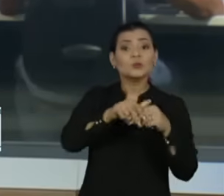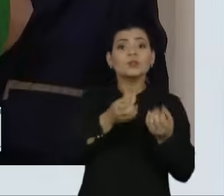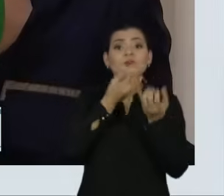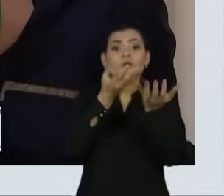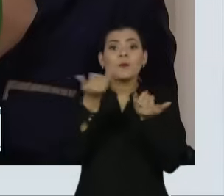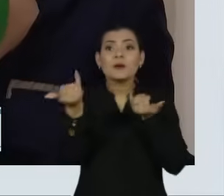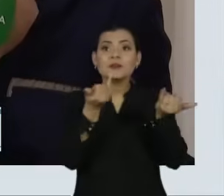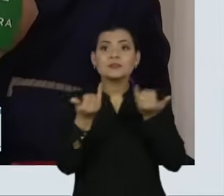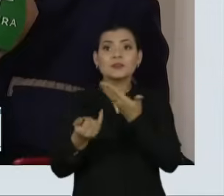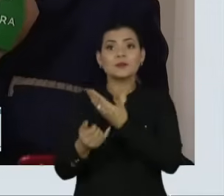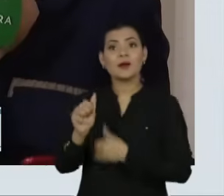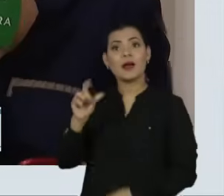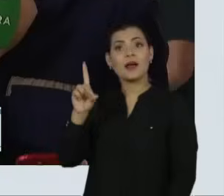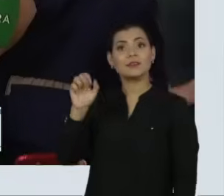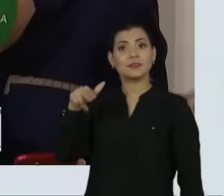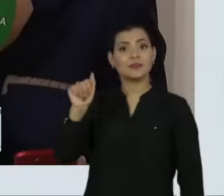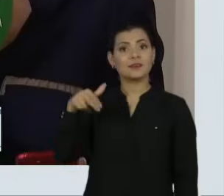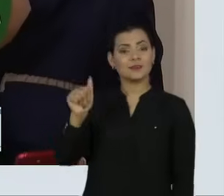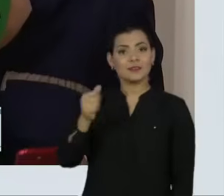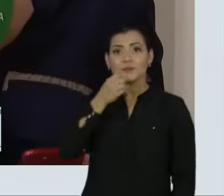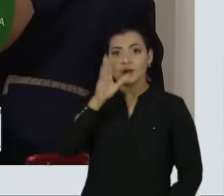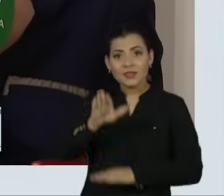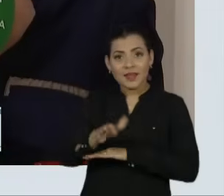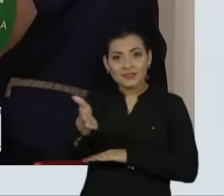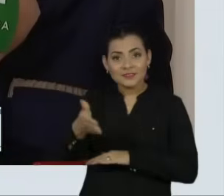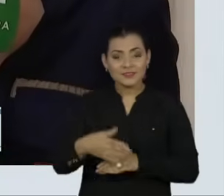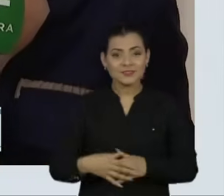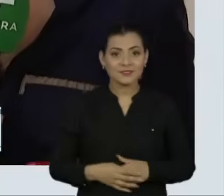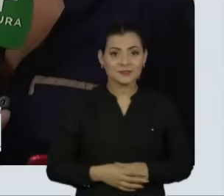para a gente é a repórter Adriana Cimino. Boa tarde, Adriana.